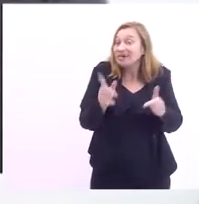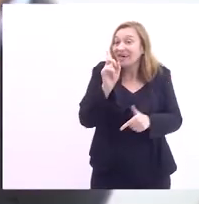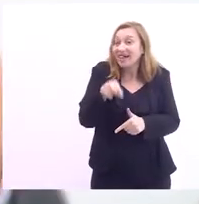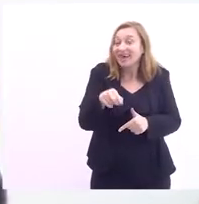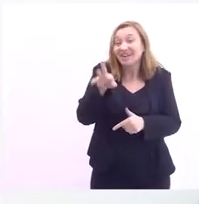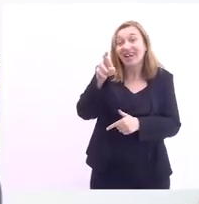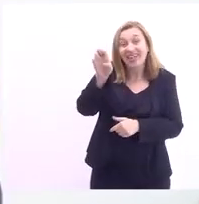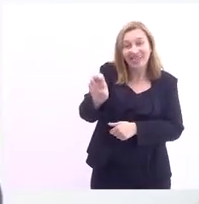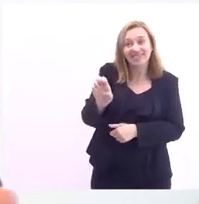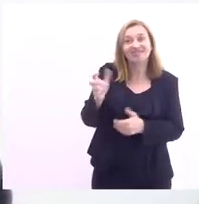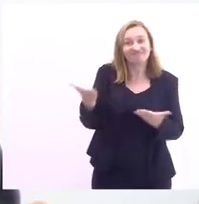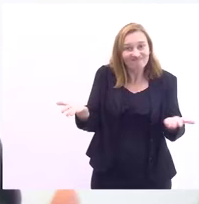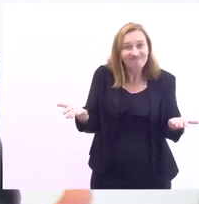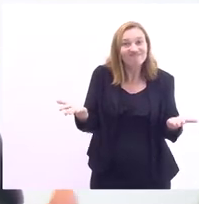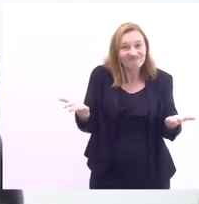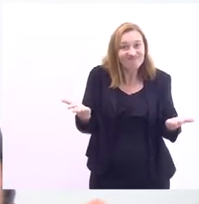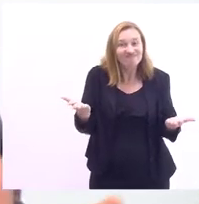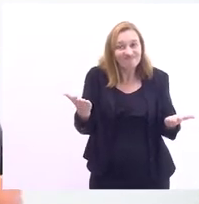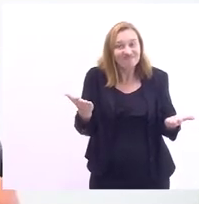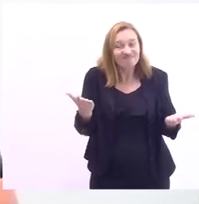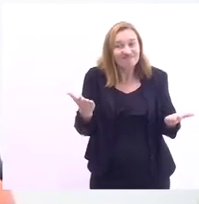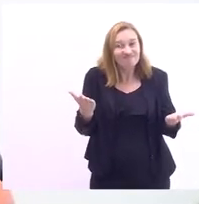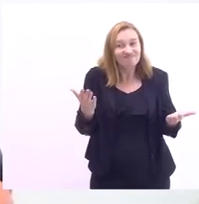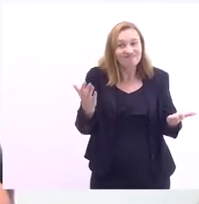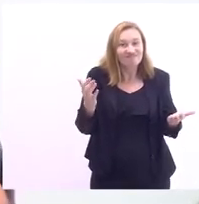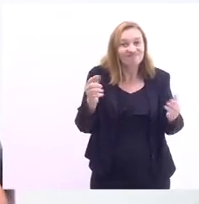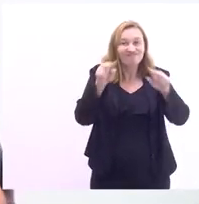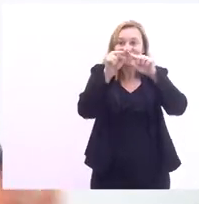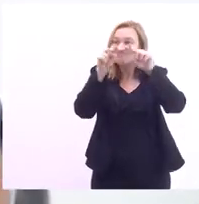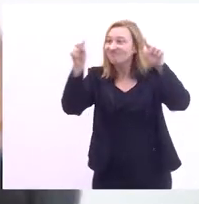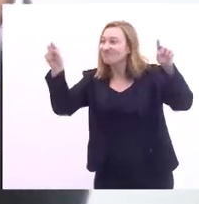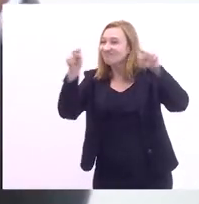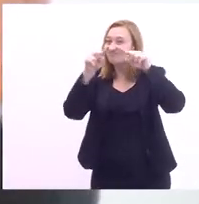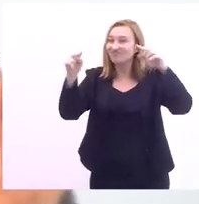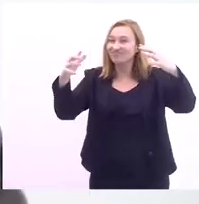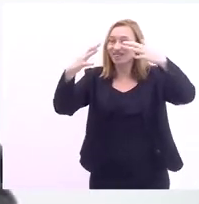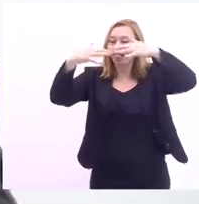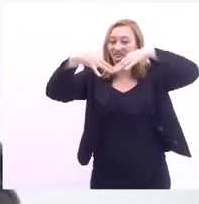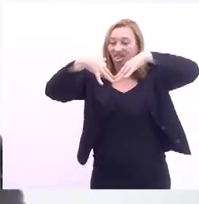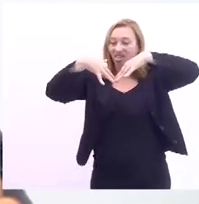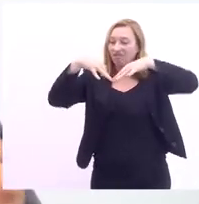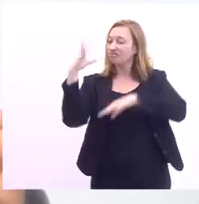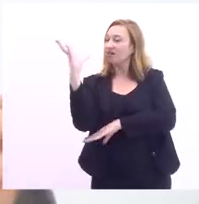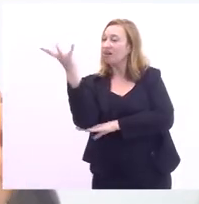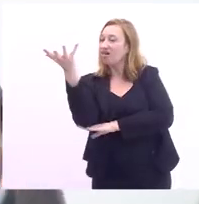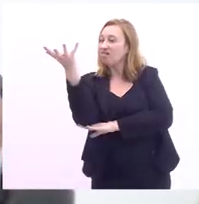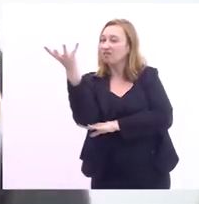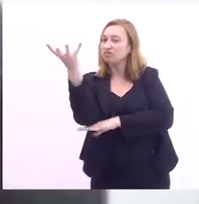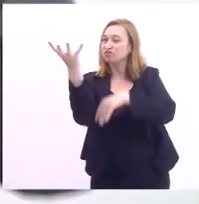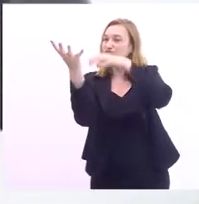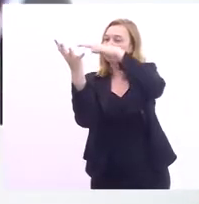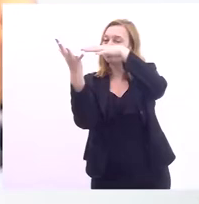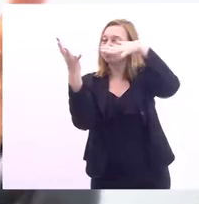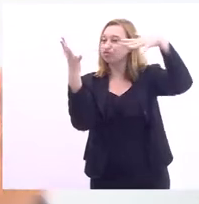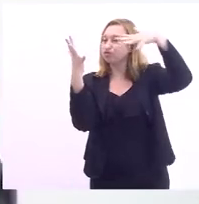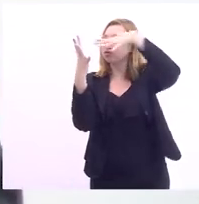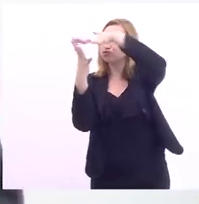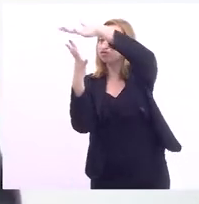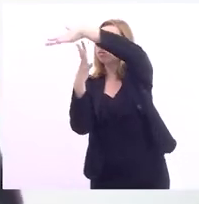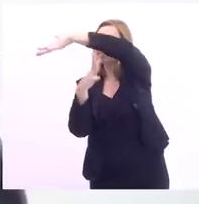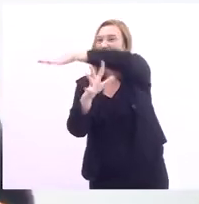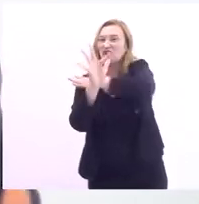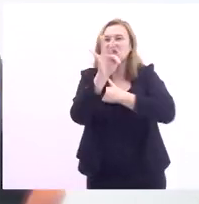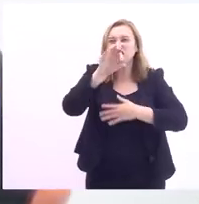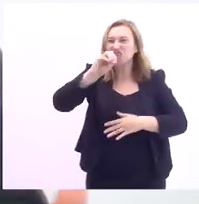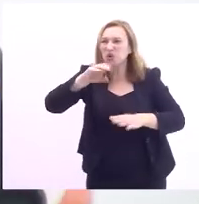rede que é aérea. É a poda de árvore, é tudo aquilo